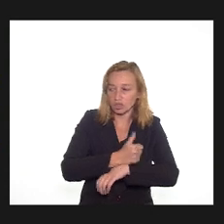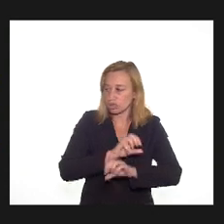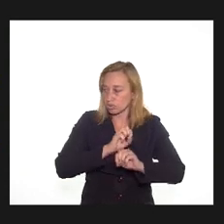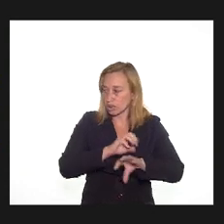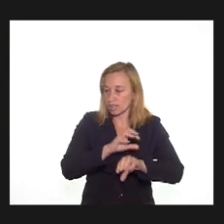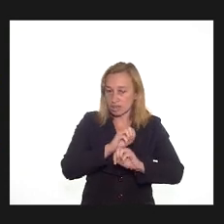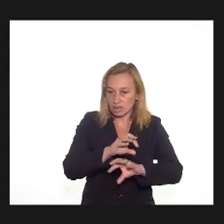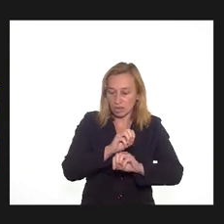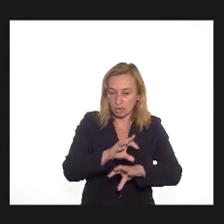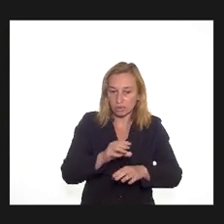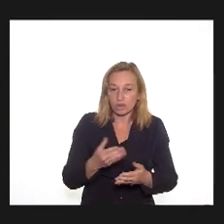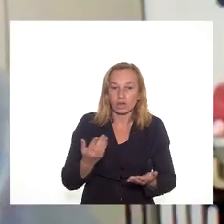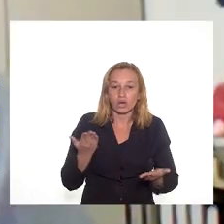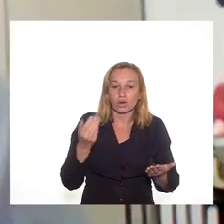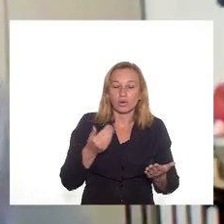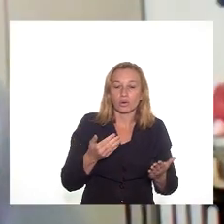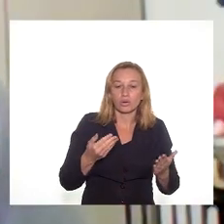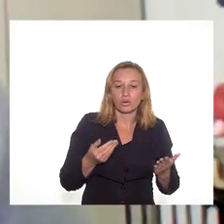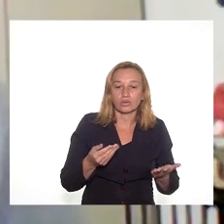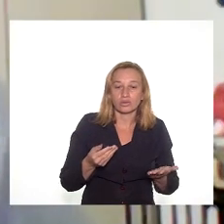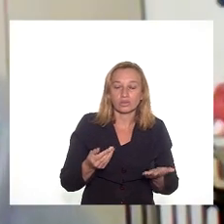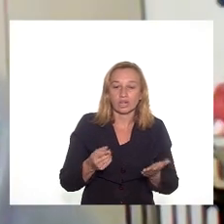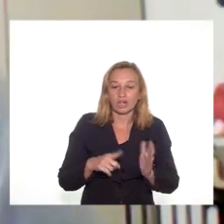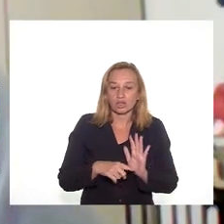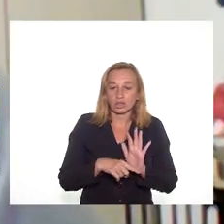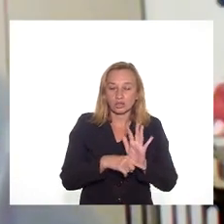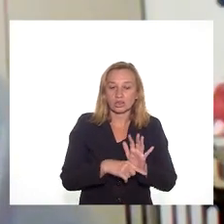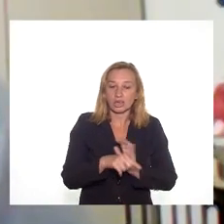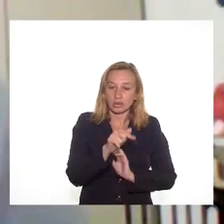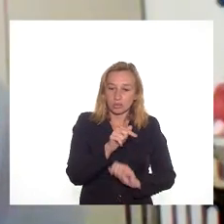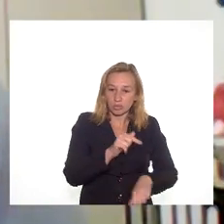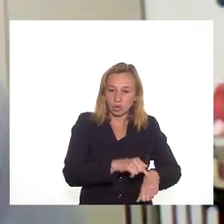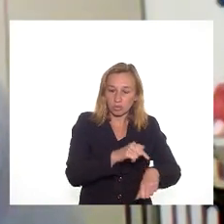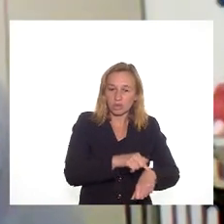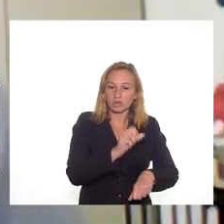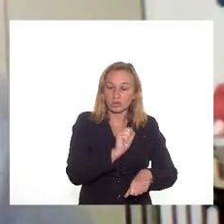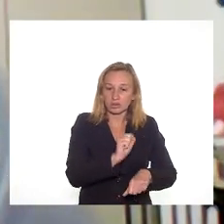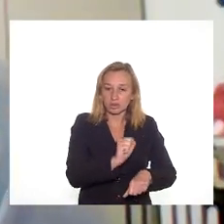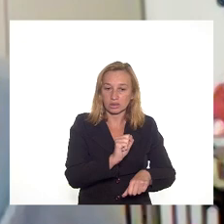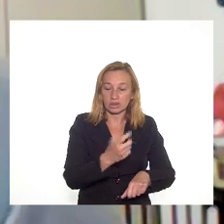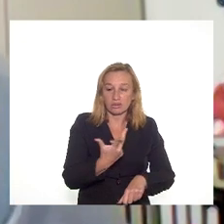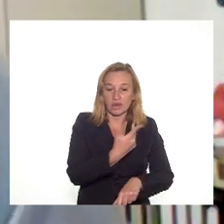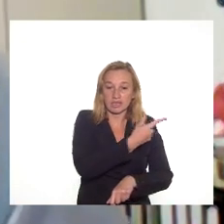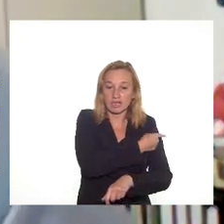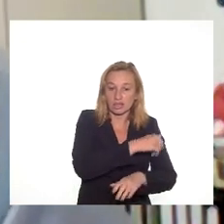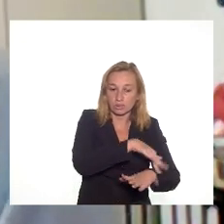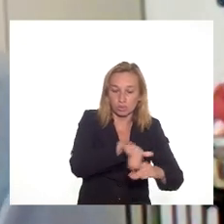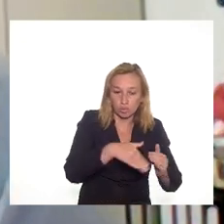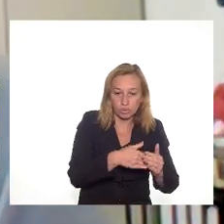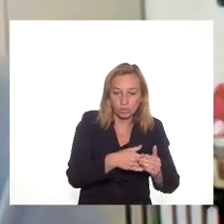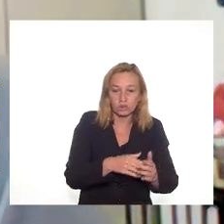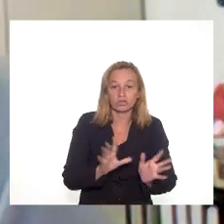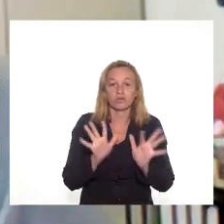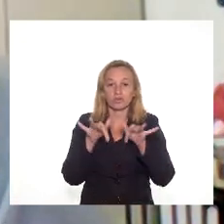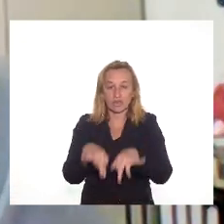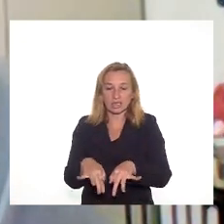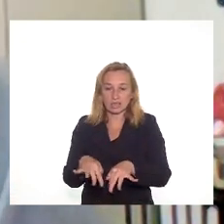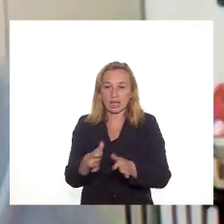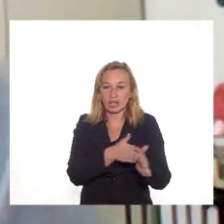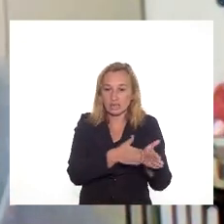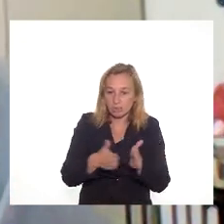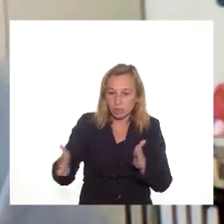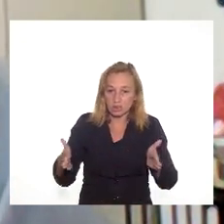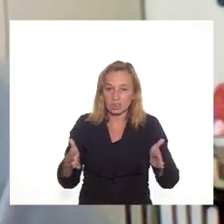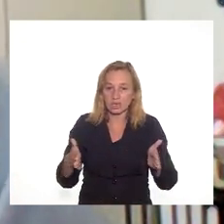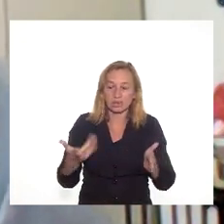que ainda vão estar cumprindo aquela janela para que, de fato, fiquem imunizados e que vão concluir esse processo